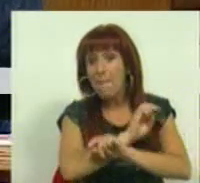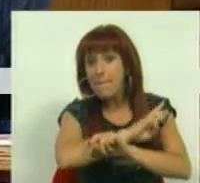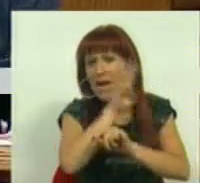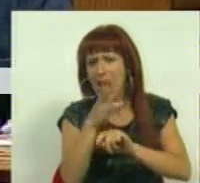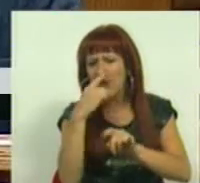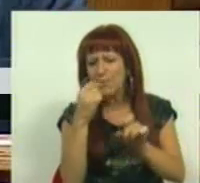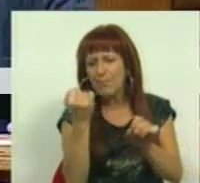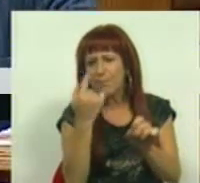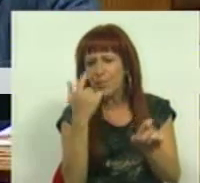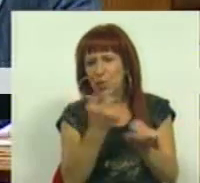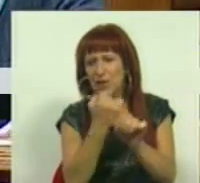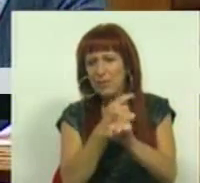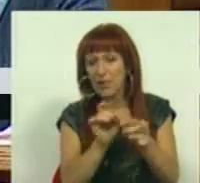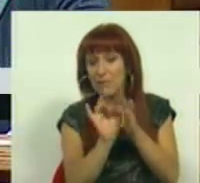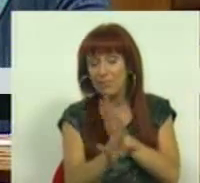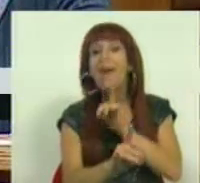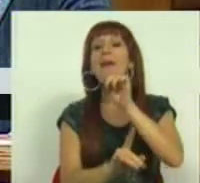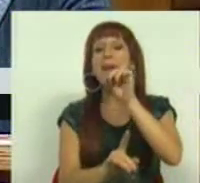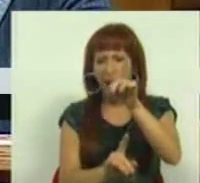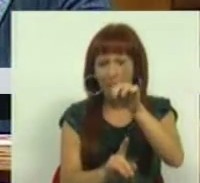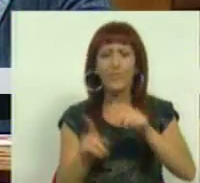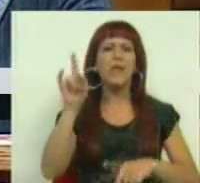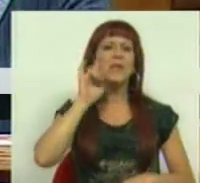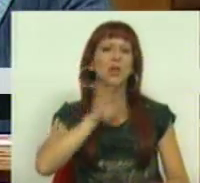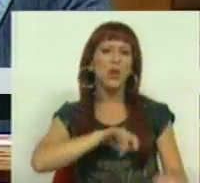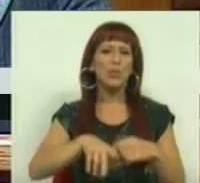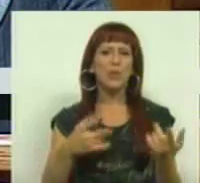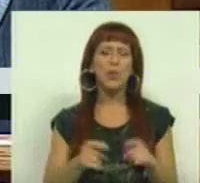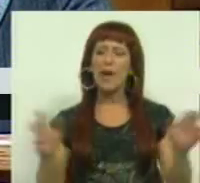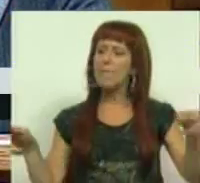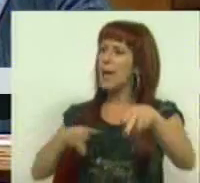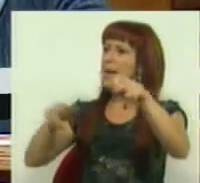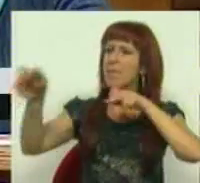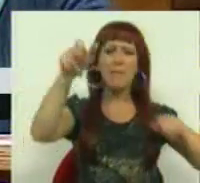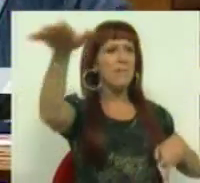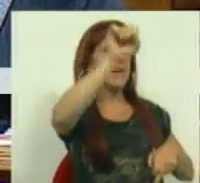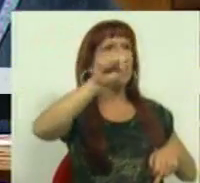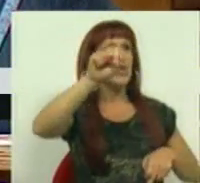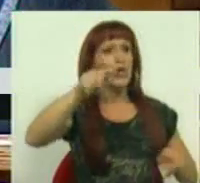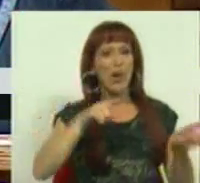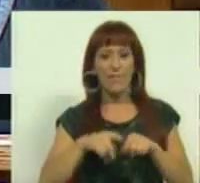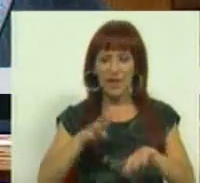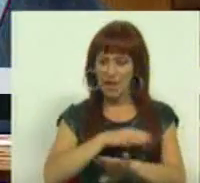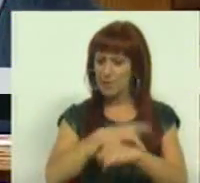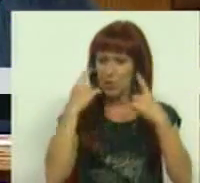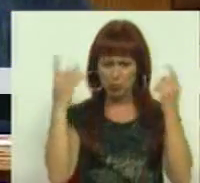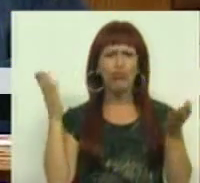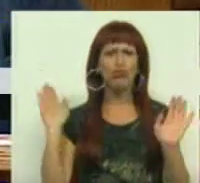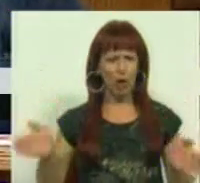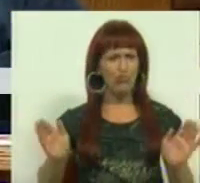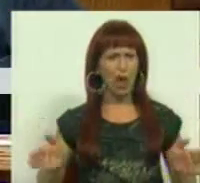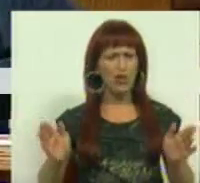de trabalhadores. Senhoras e senhores deputados, a mobilidade geográfica na administração pública já